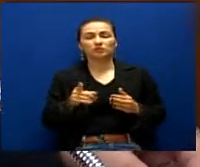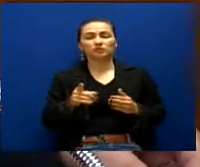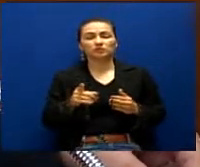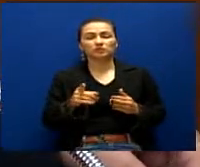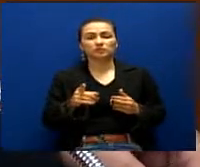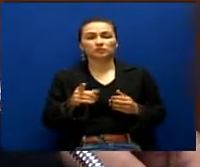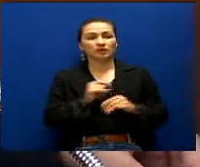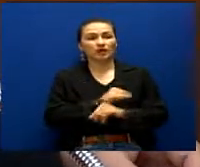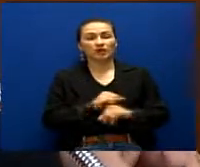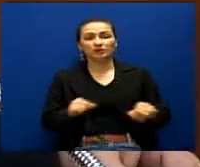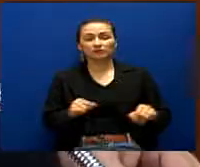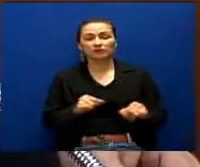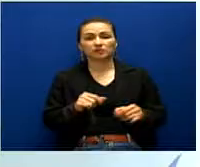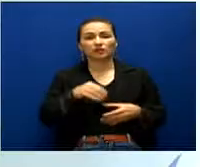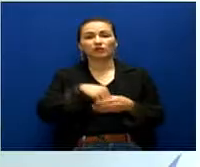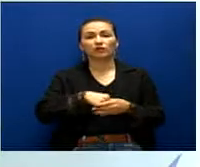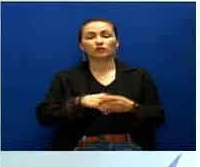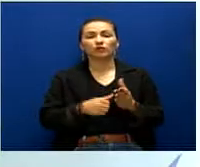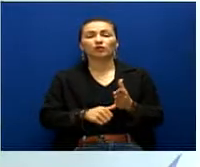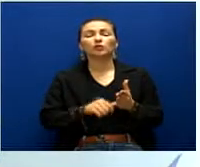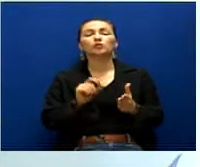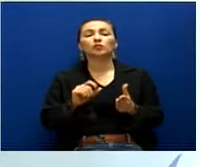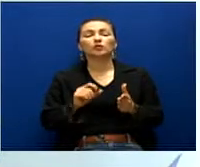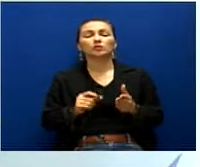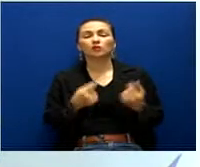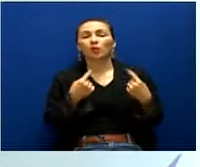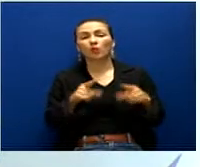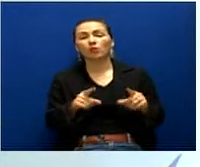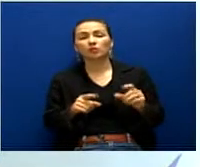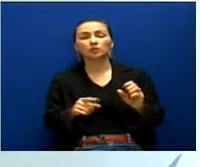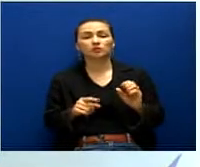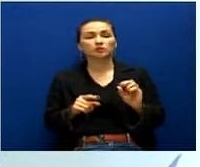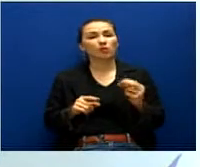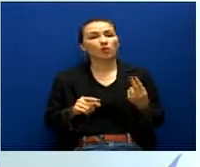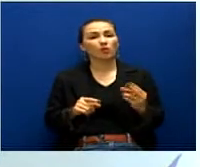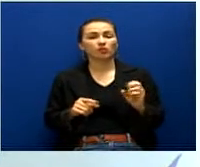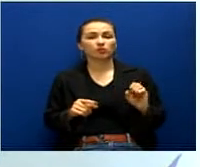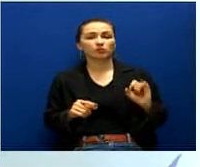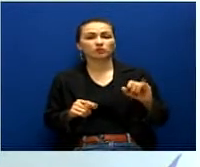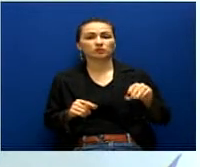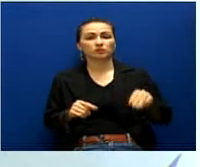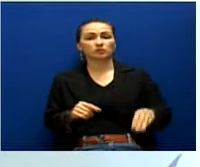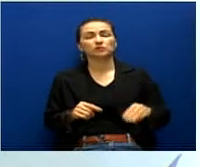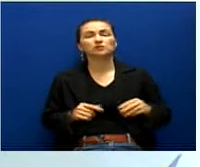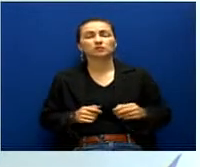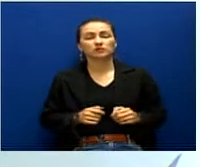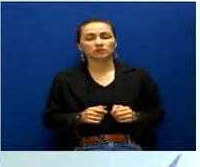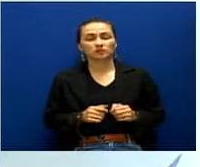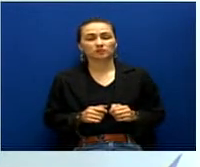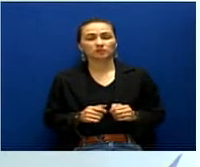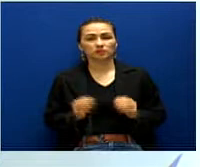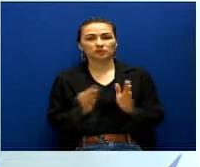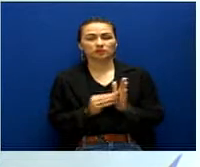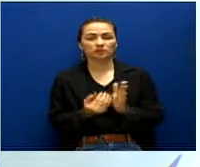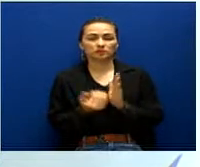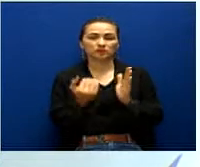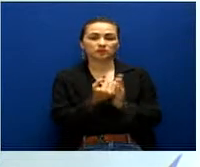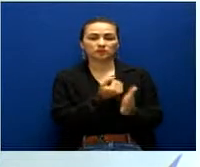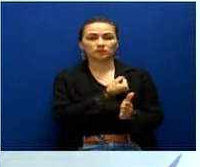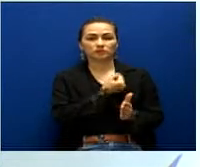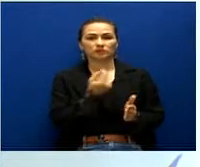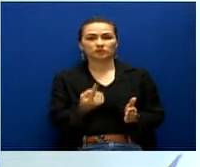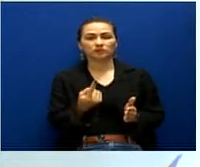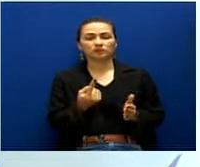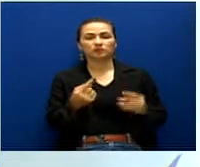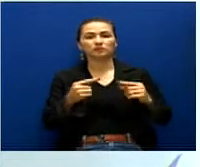5. Presidente... E aí, os vereadores que estão com as emendas em mãos, possam verificar que a emenda 1, ela